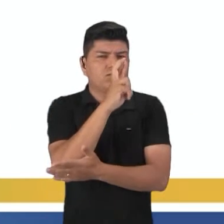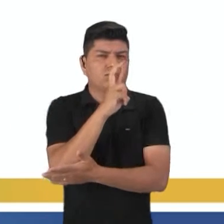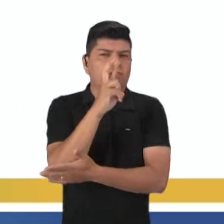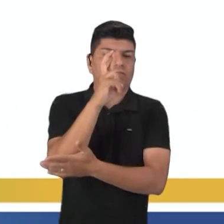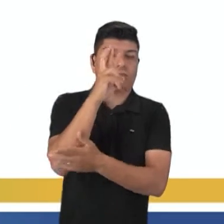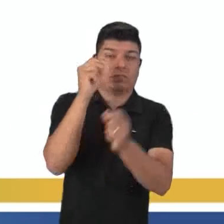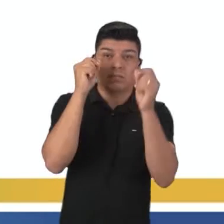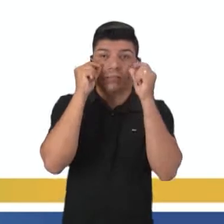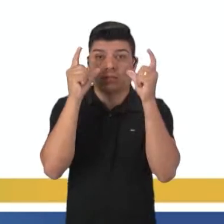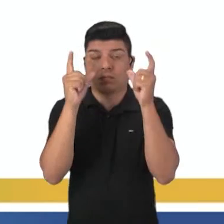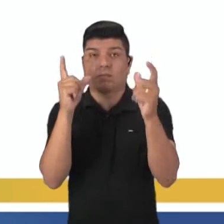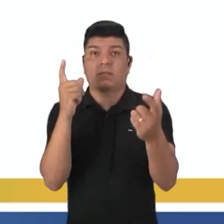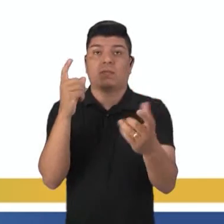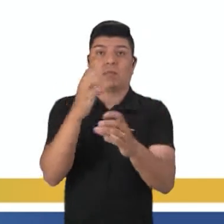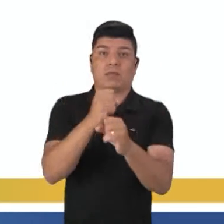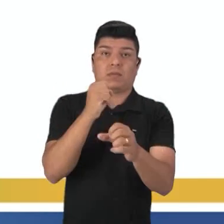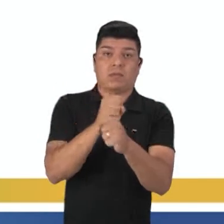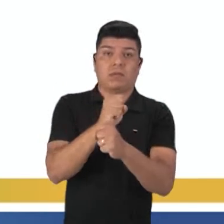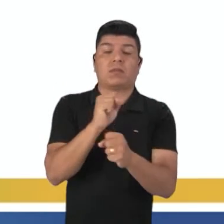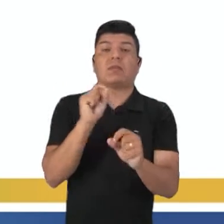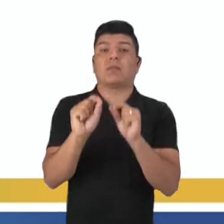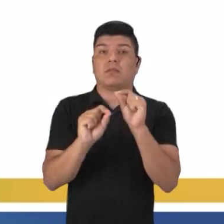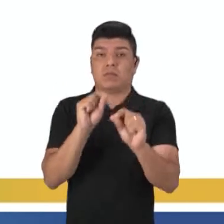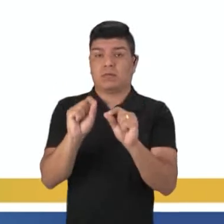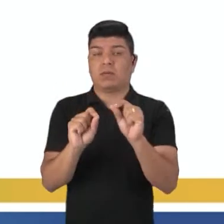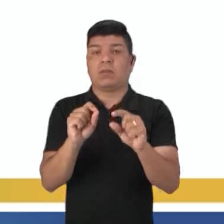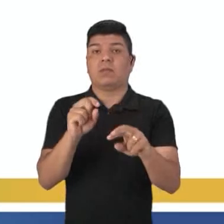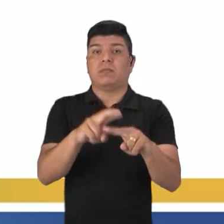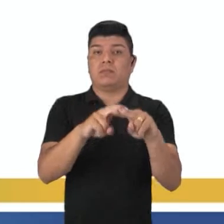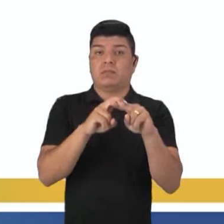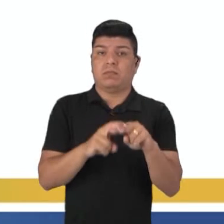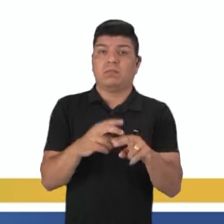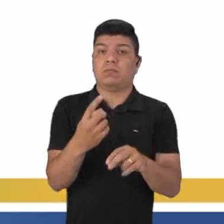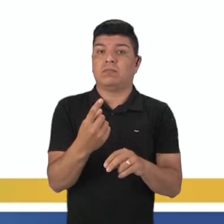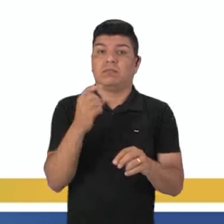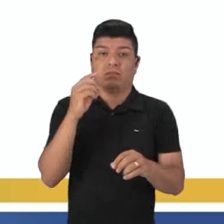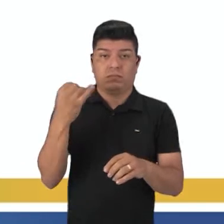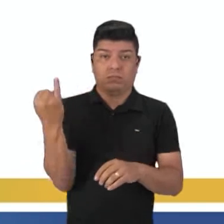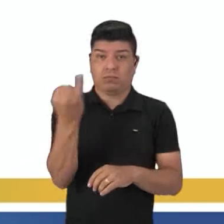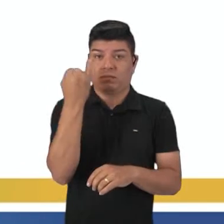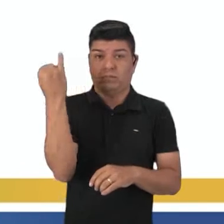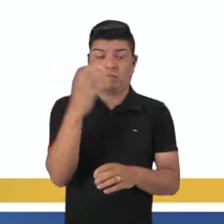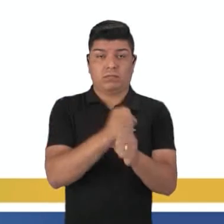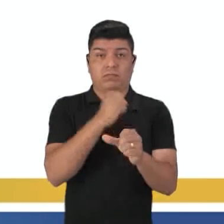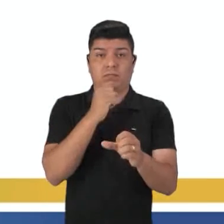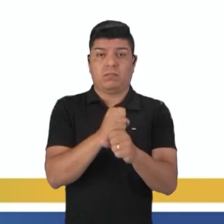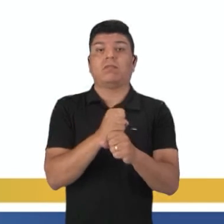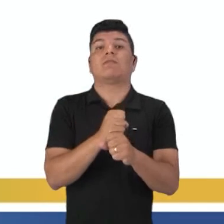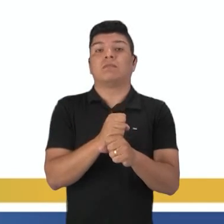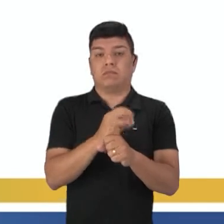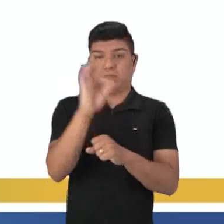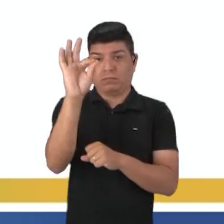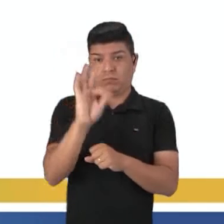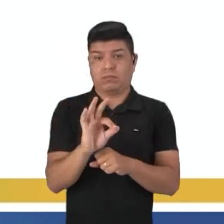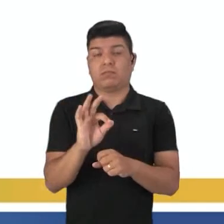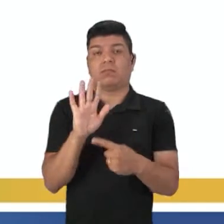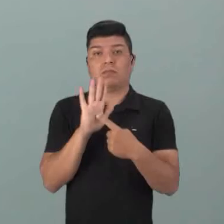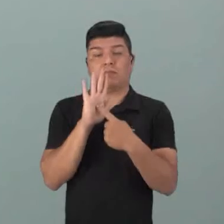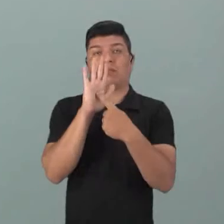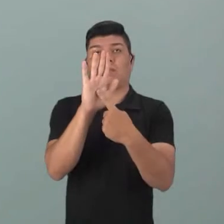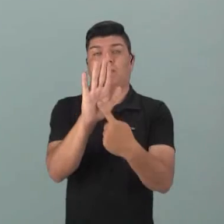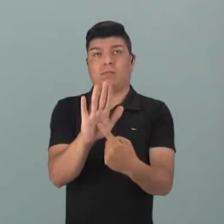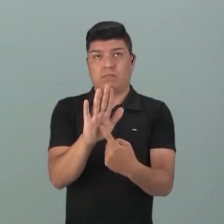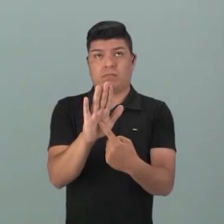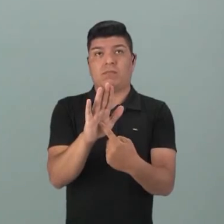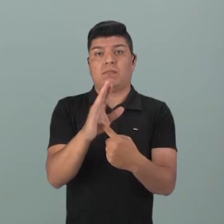espaço amostral e aos casos favoráveis, pois eles são determinantes aí no cálculo da fração, né, que vai